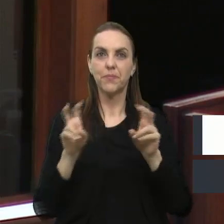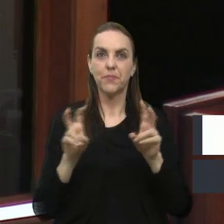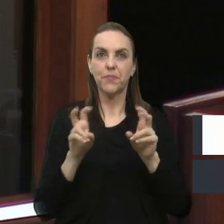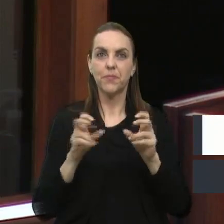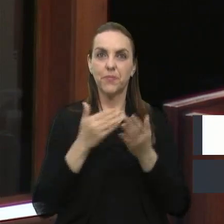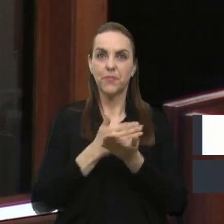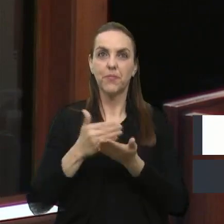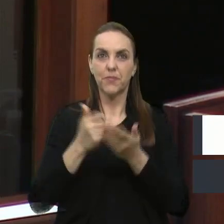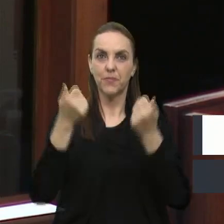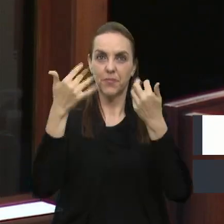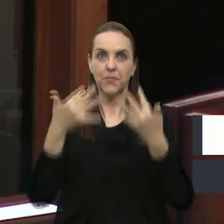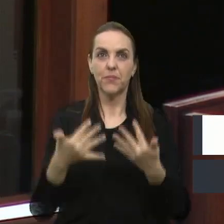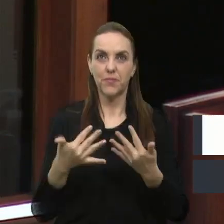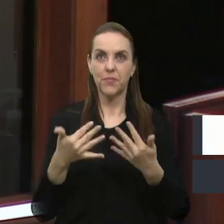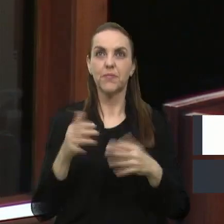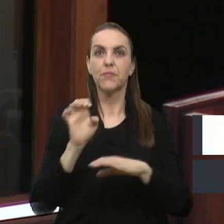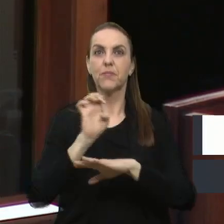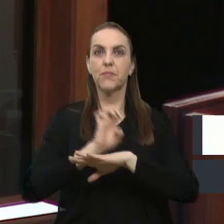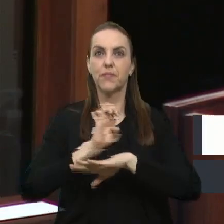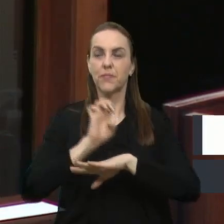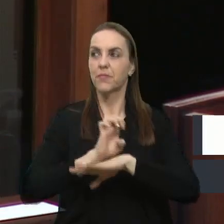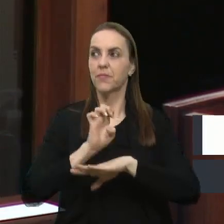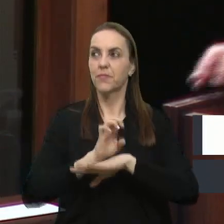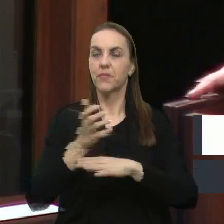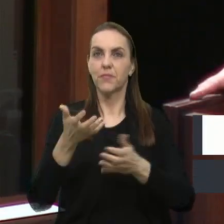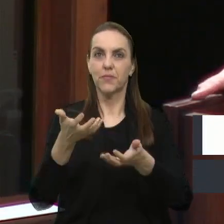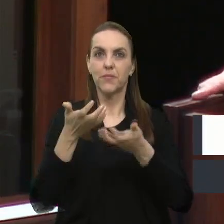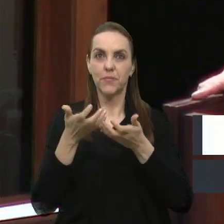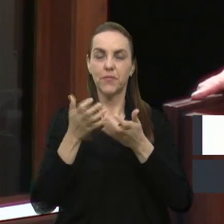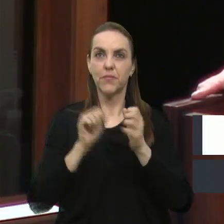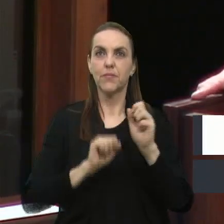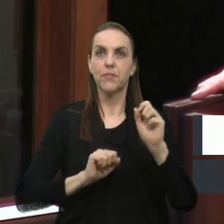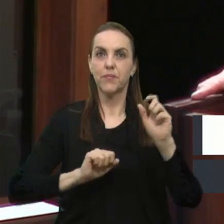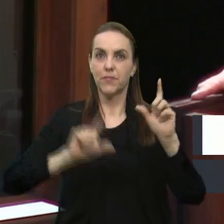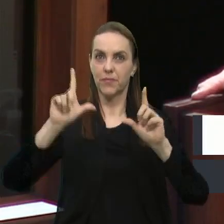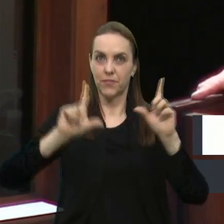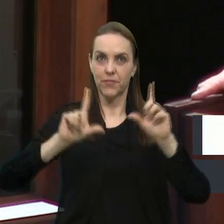Estado. E eu quero botar aqui no telão um vídeo